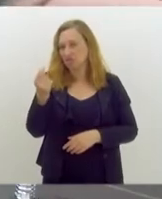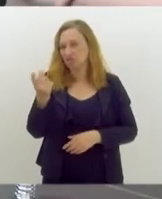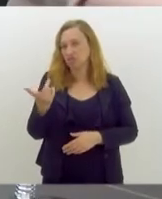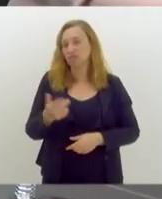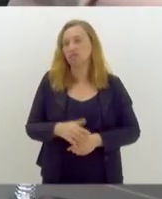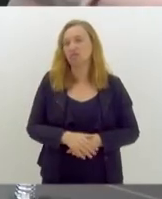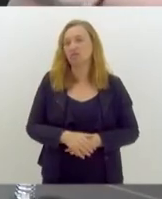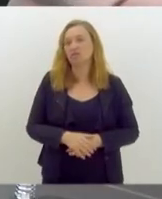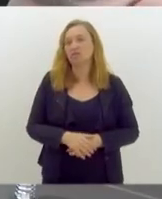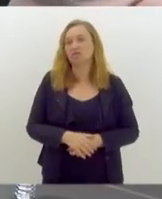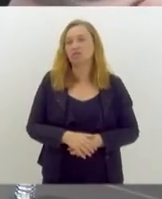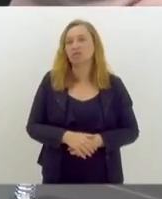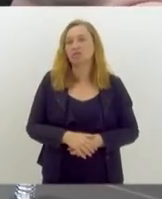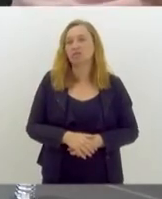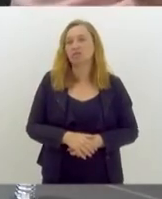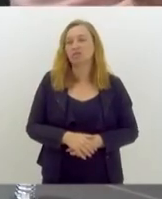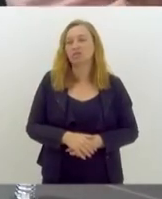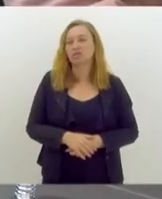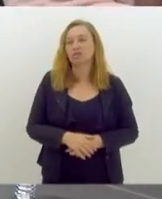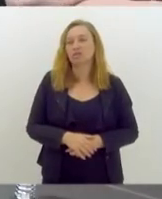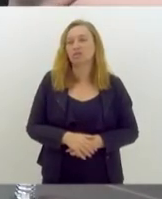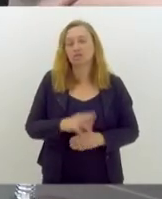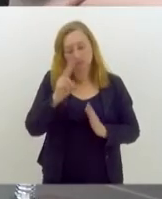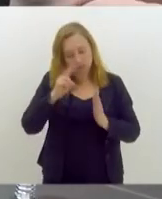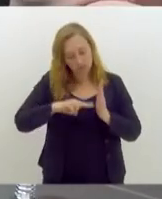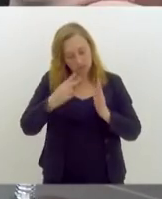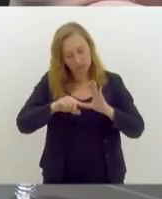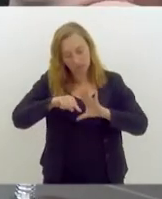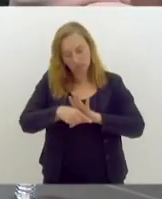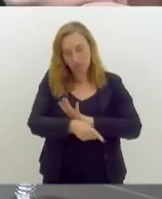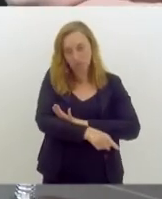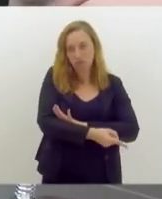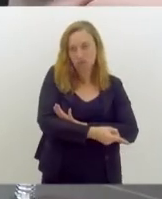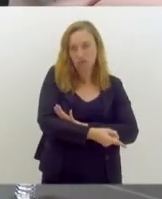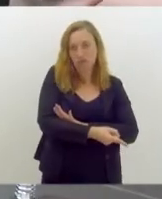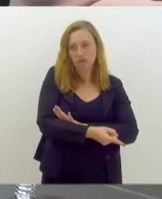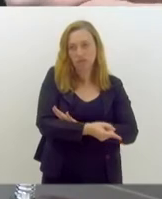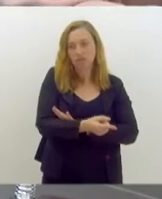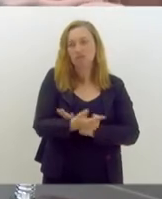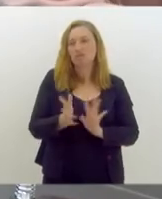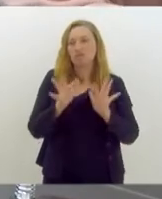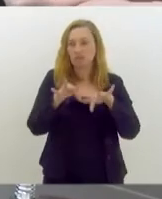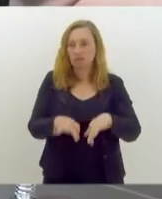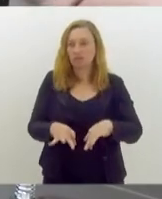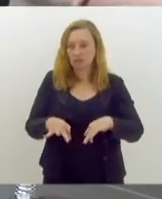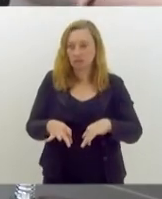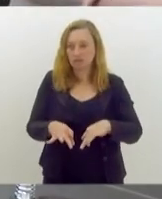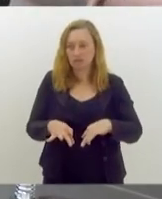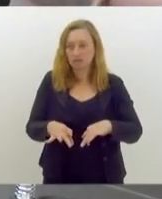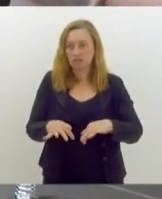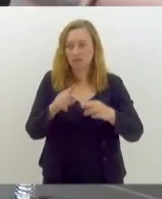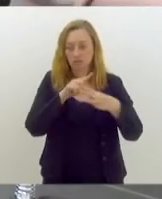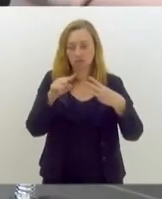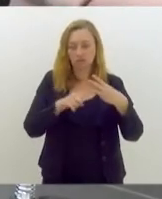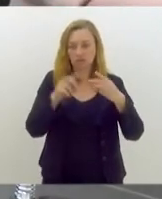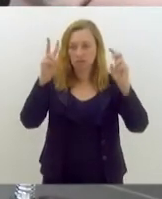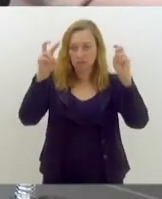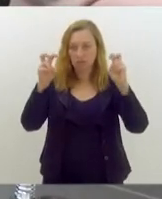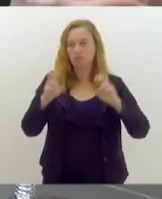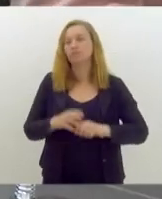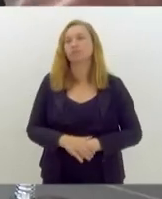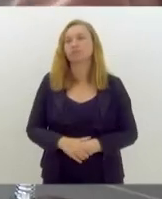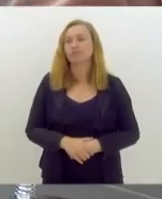gente desce para Terra Faz uma leitura mais apurada e tenta fechar com essas três questões